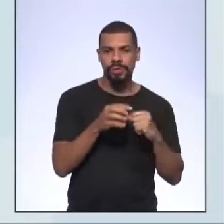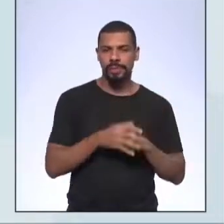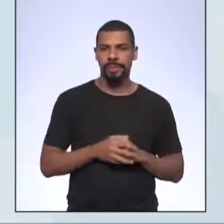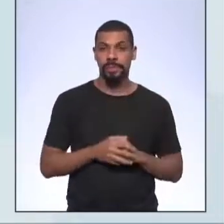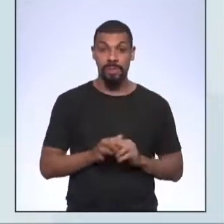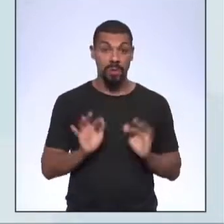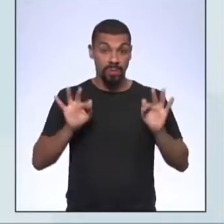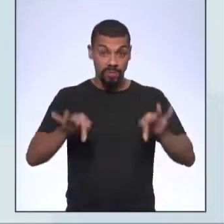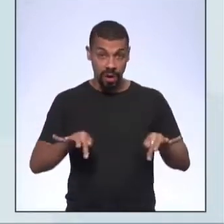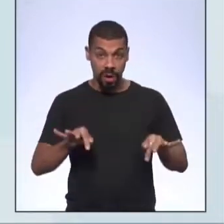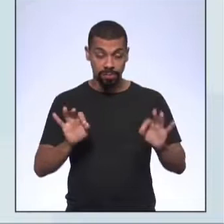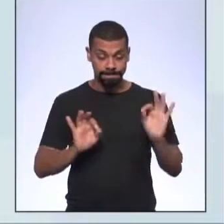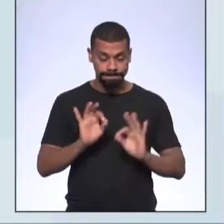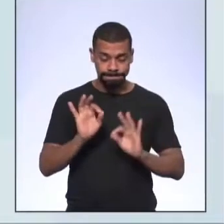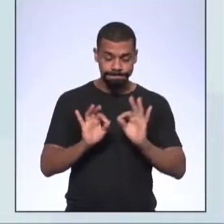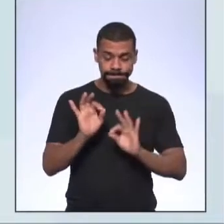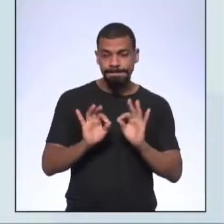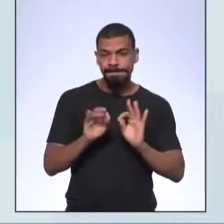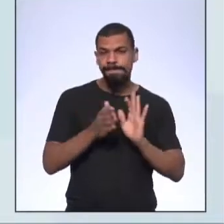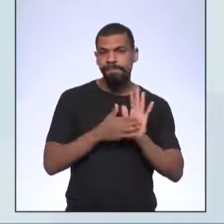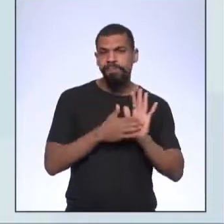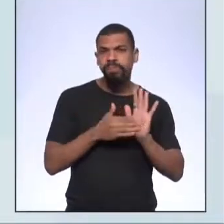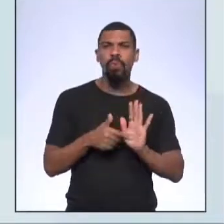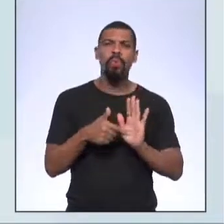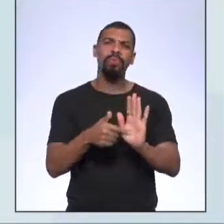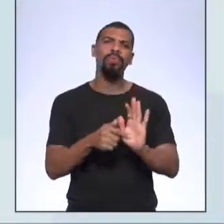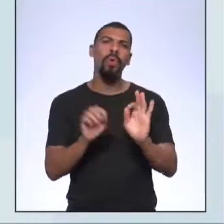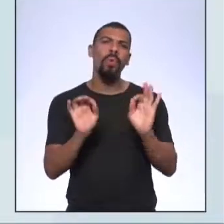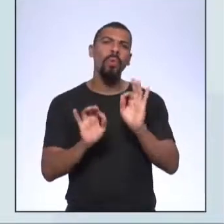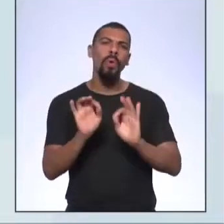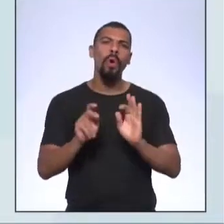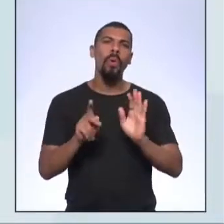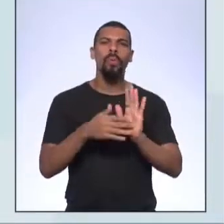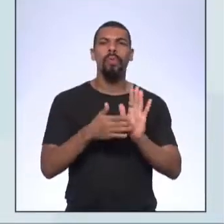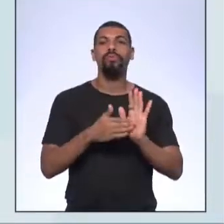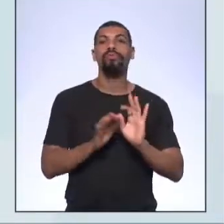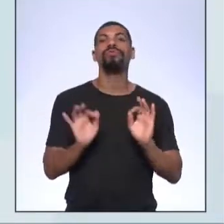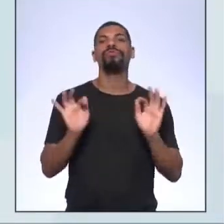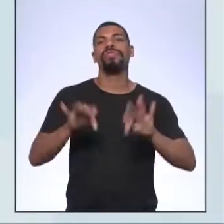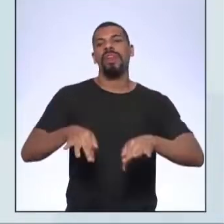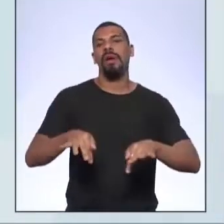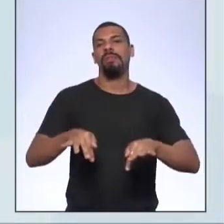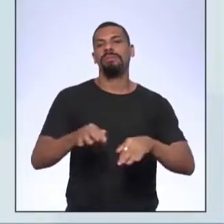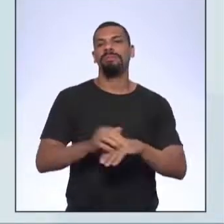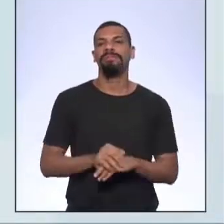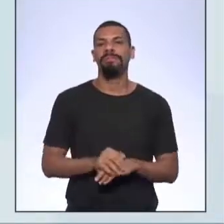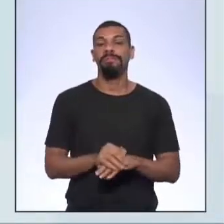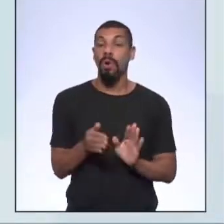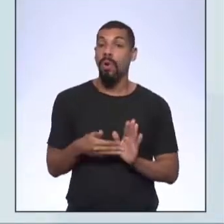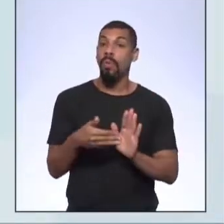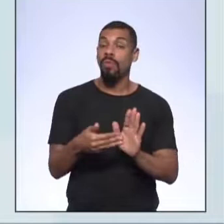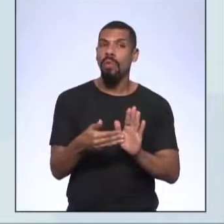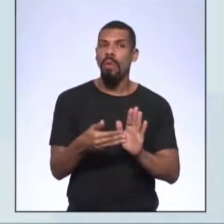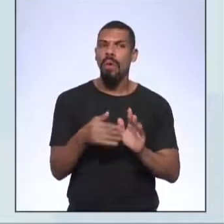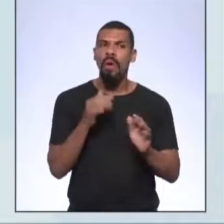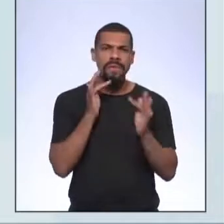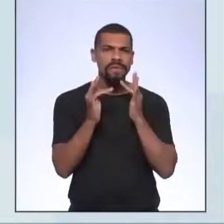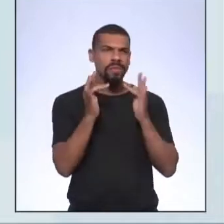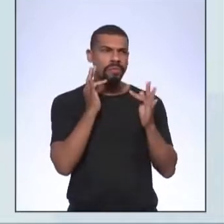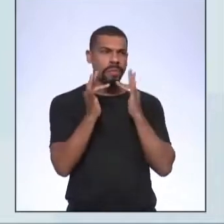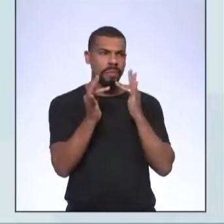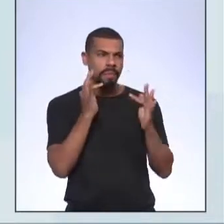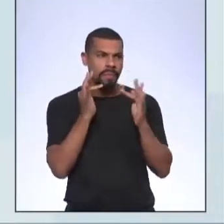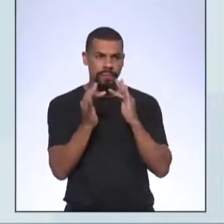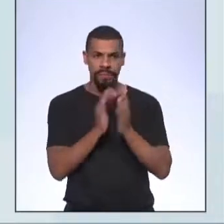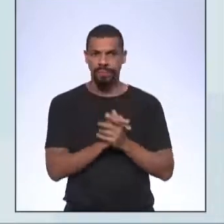após o meu produto final que é o meu projeto é finalizado concluído eu volto Eu tenho um feedback